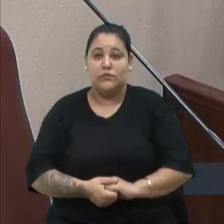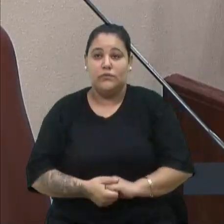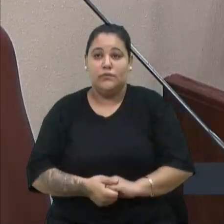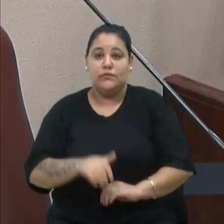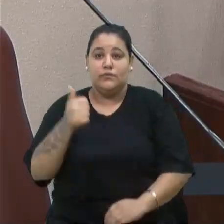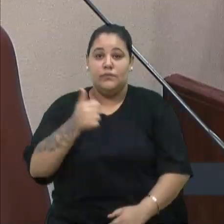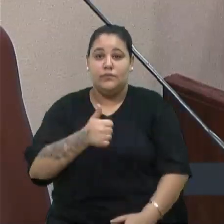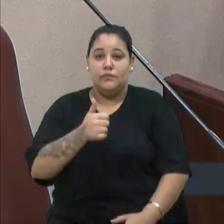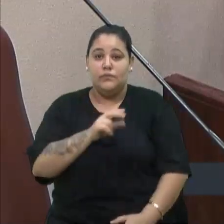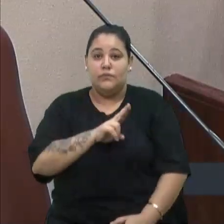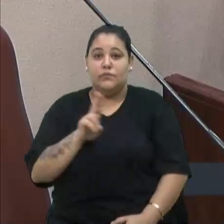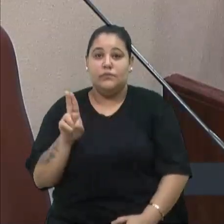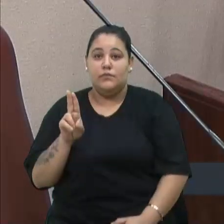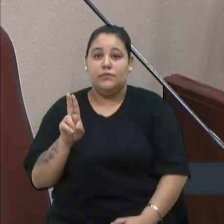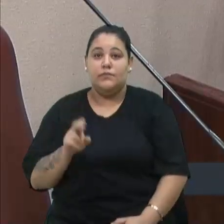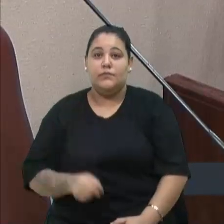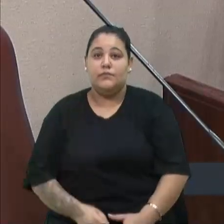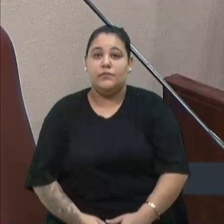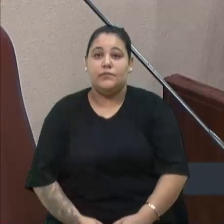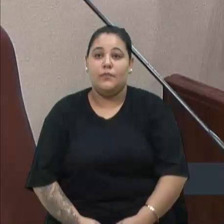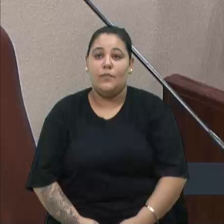Primeiro nome.